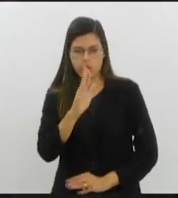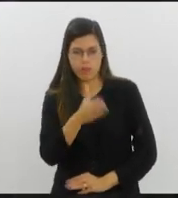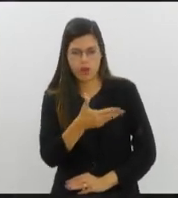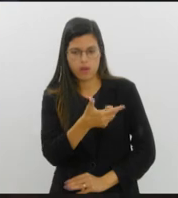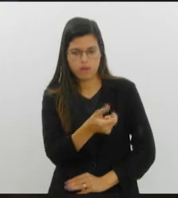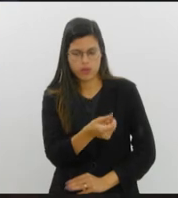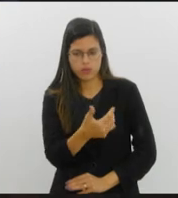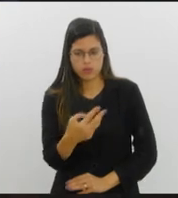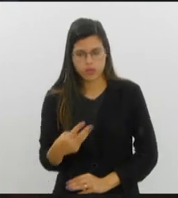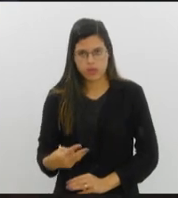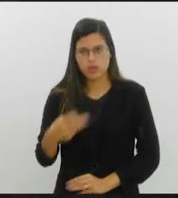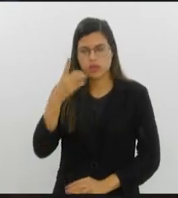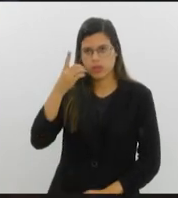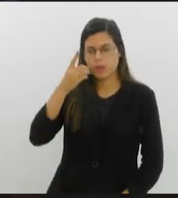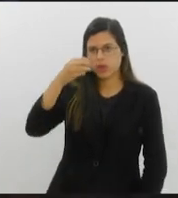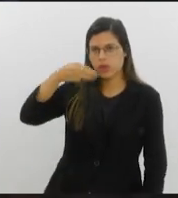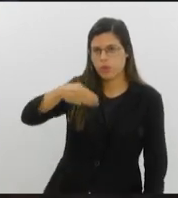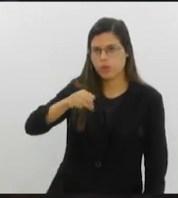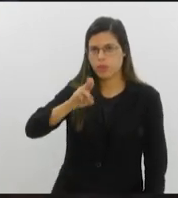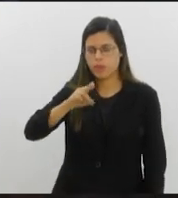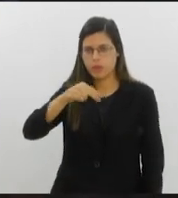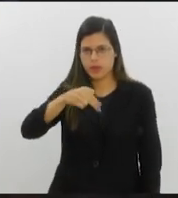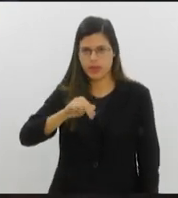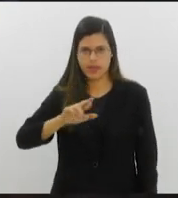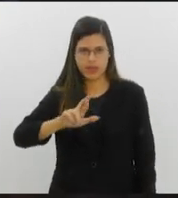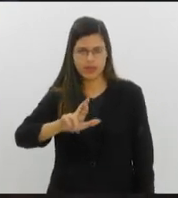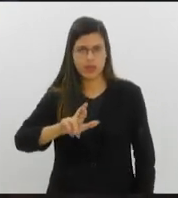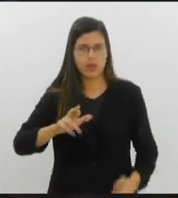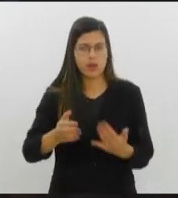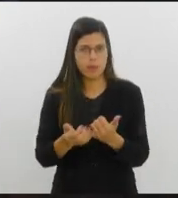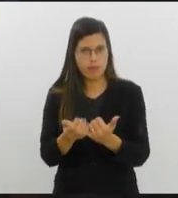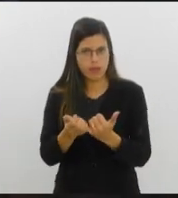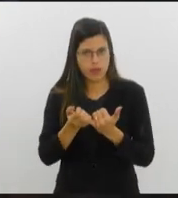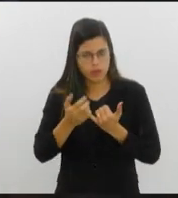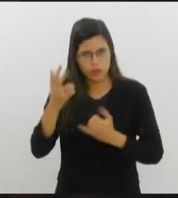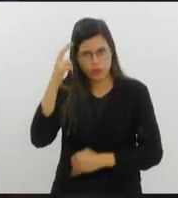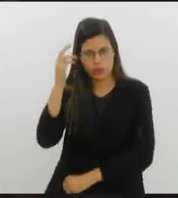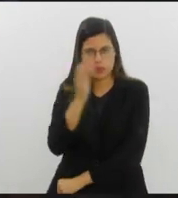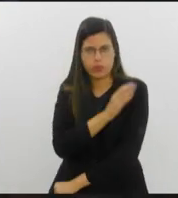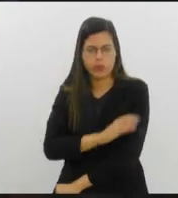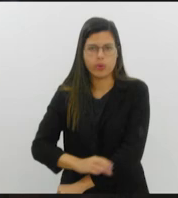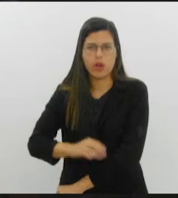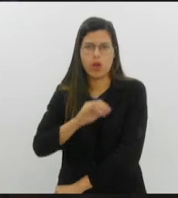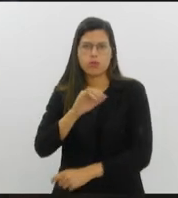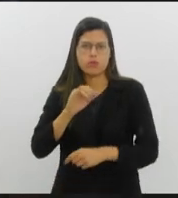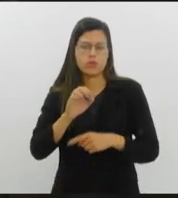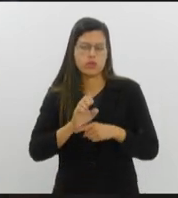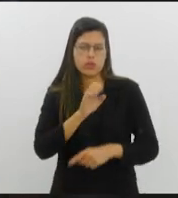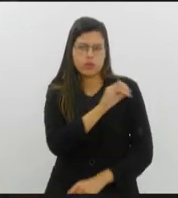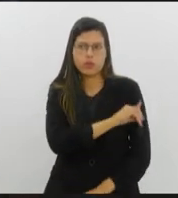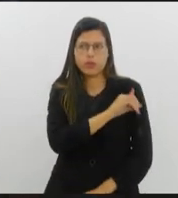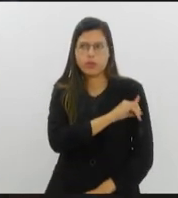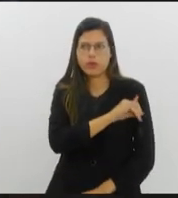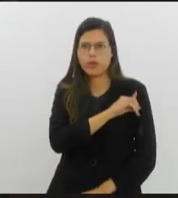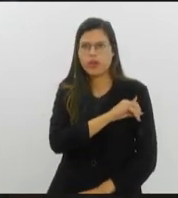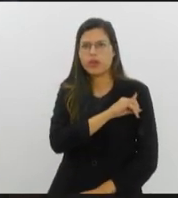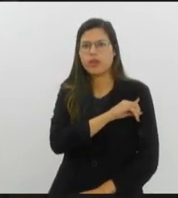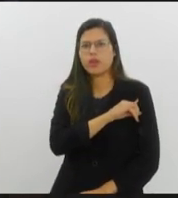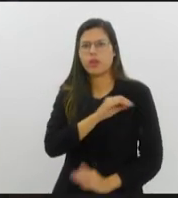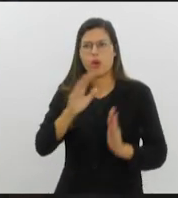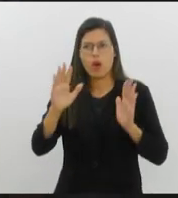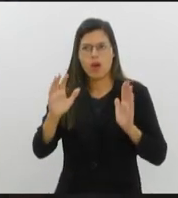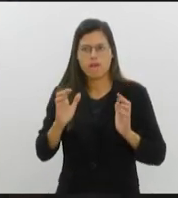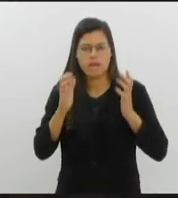autoria do deputado Munir Neto, que declara patrimônio cultural e material do Estado do Rio de Janeiro o Arraiá da Cidadania